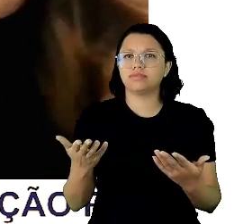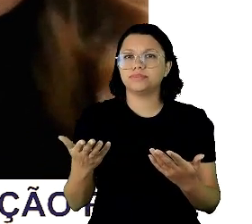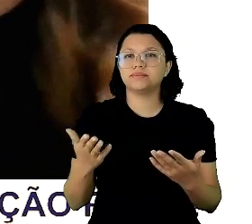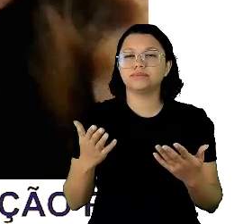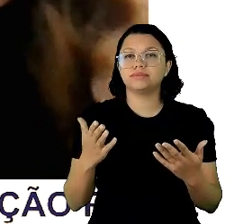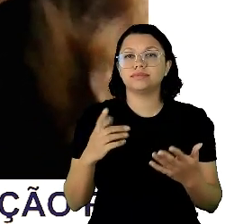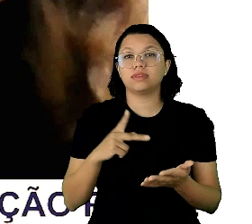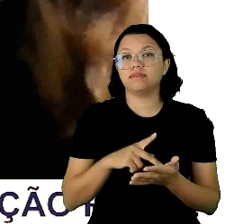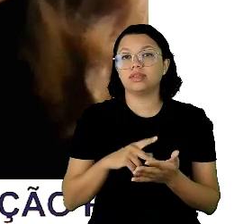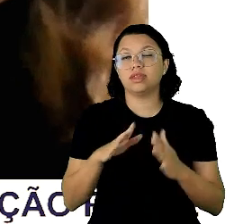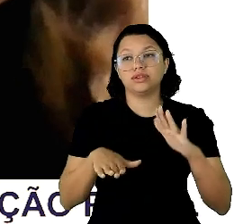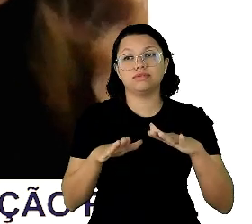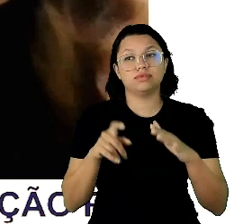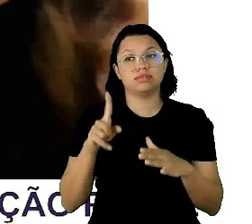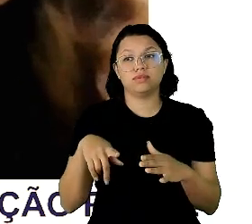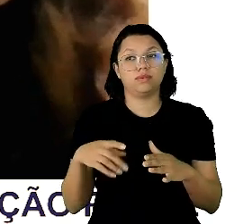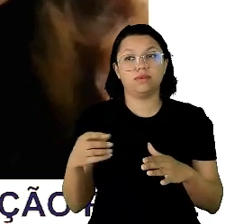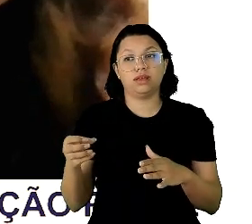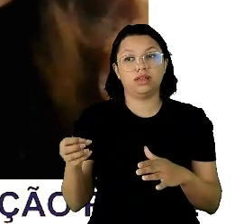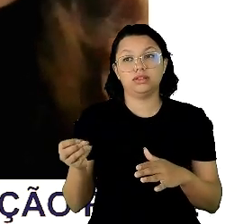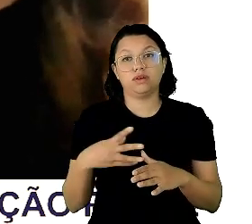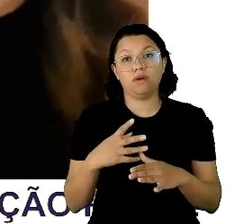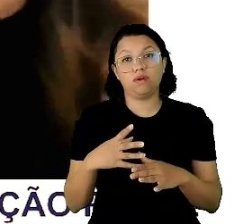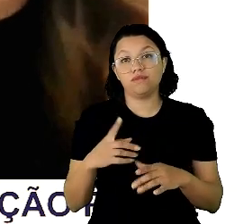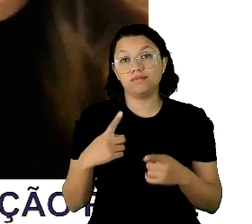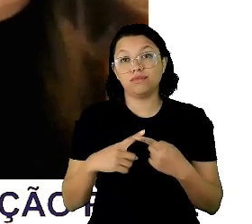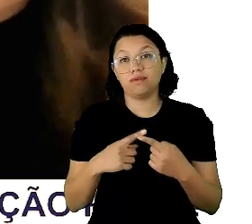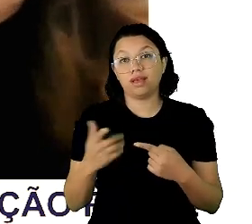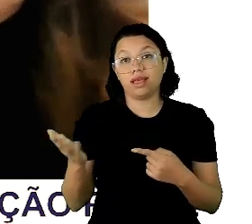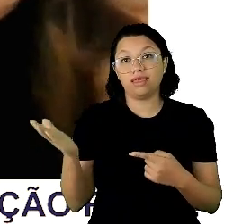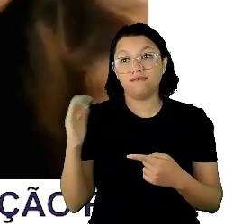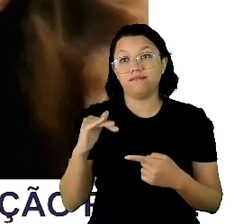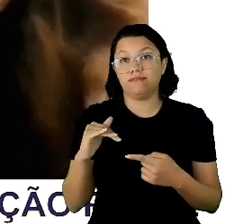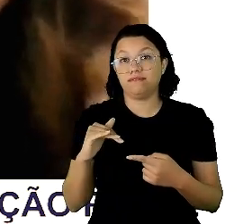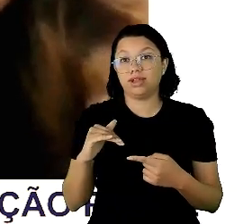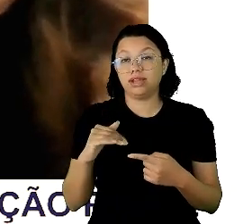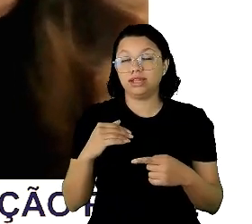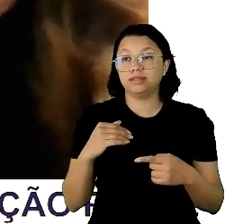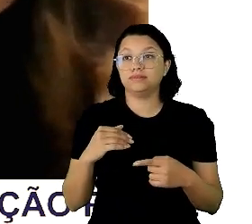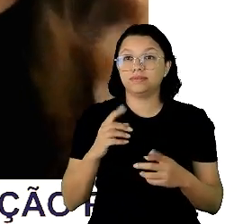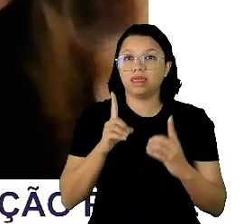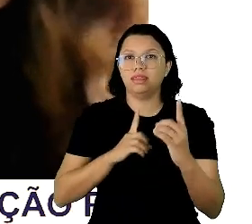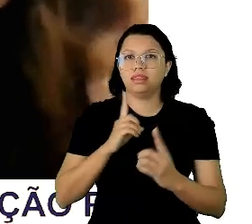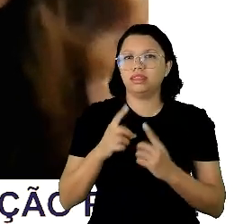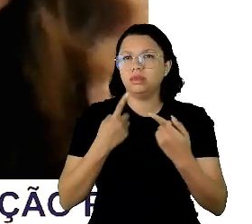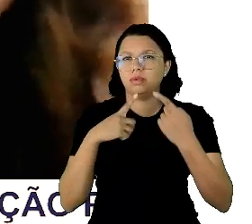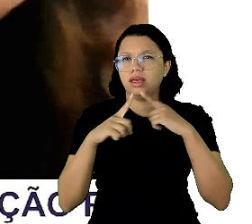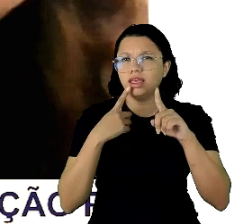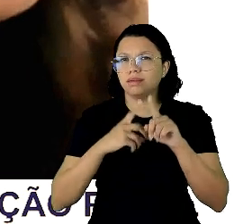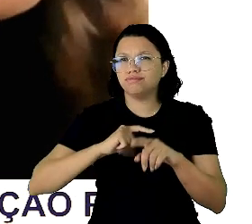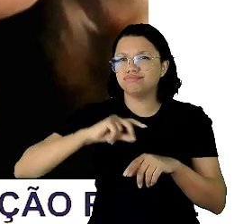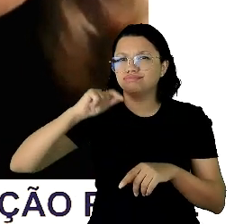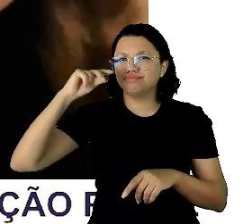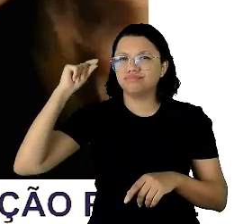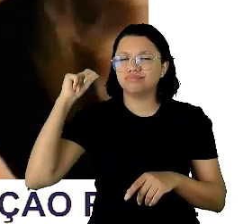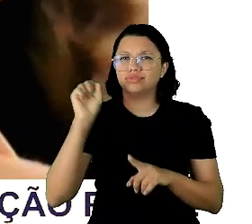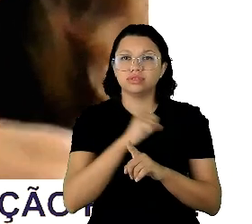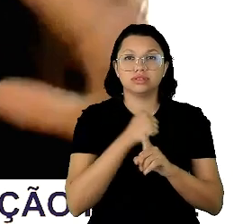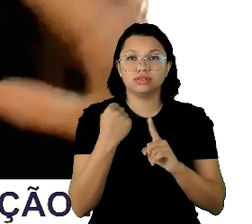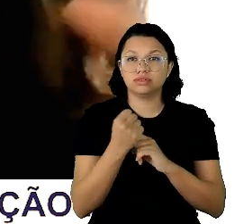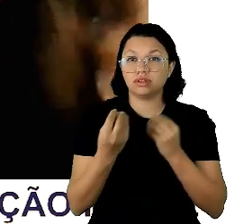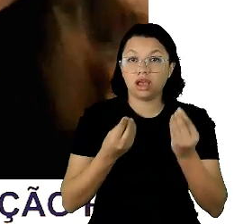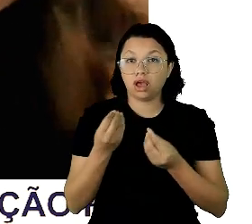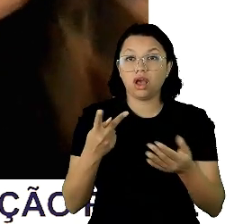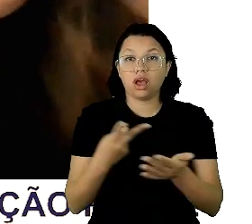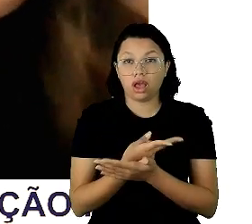não ser nova, porque ela vem atender um reclamo antigo da sociedade, né, como é esse caso,